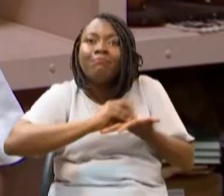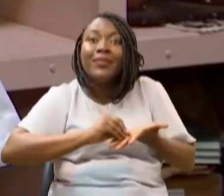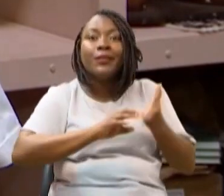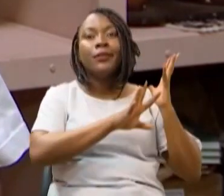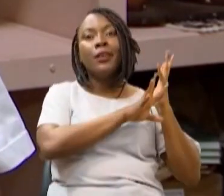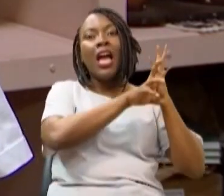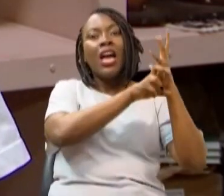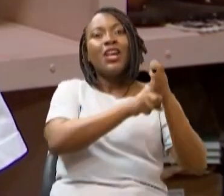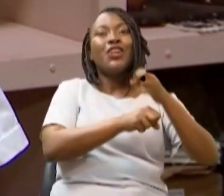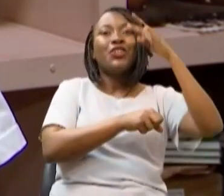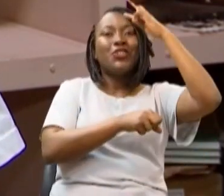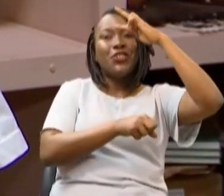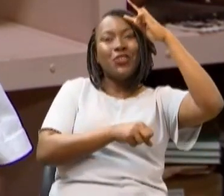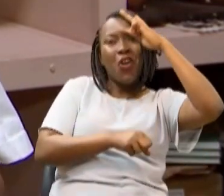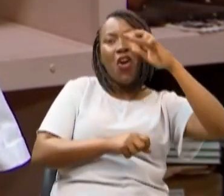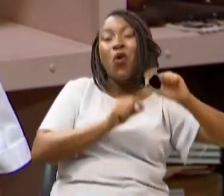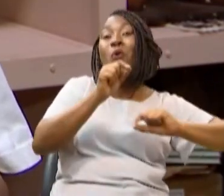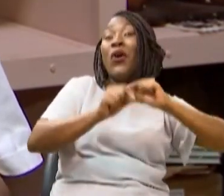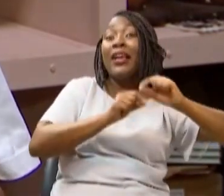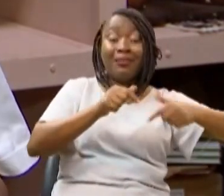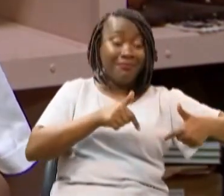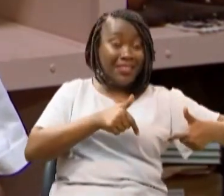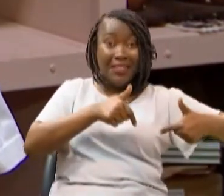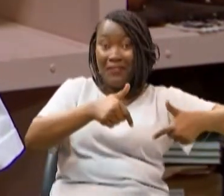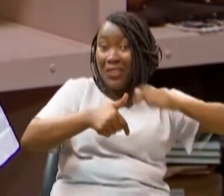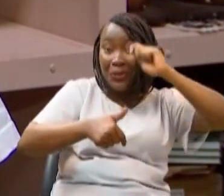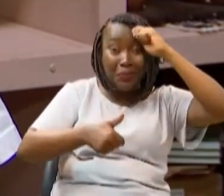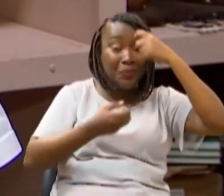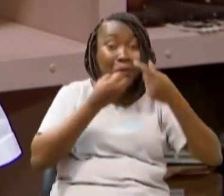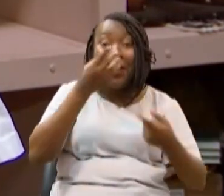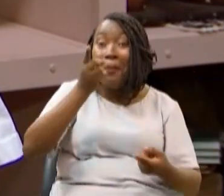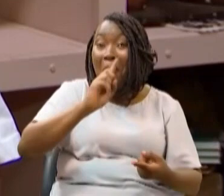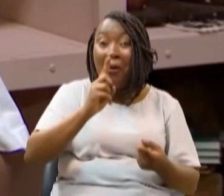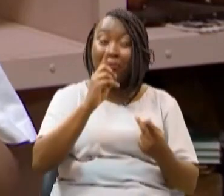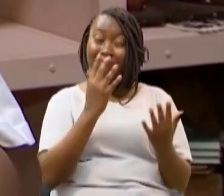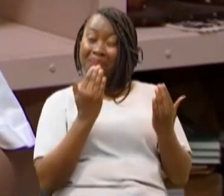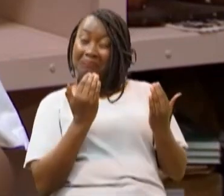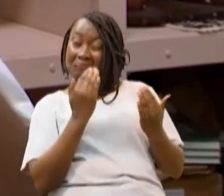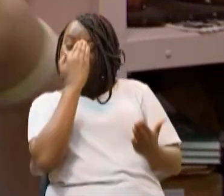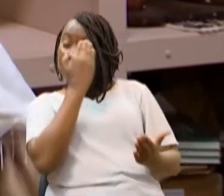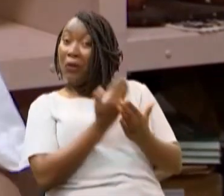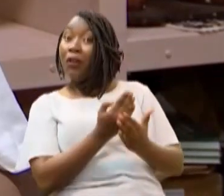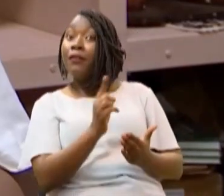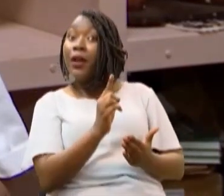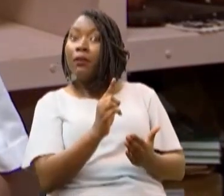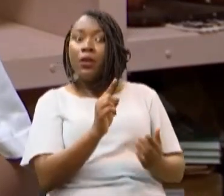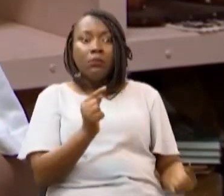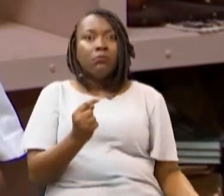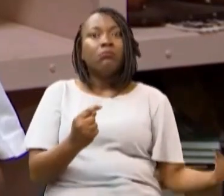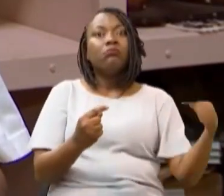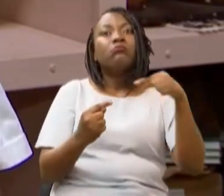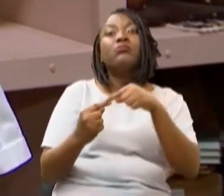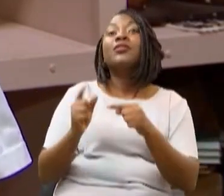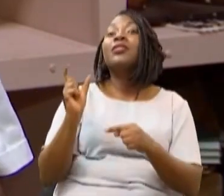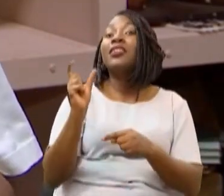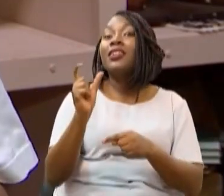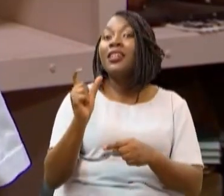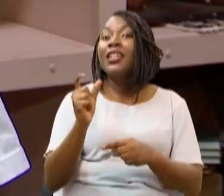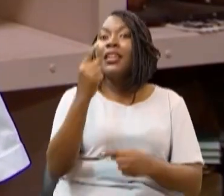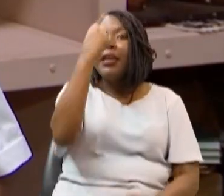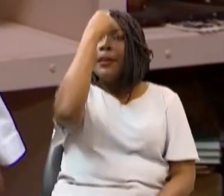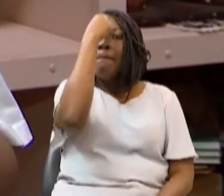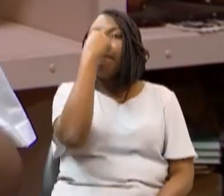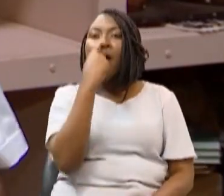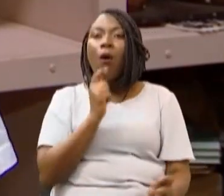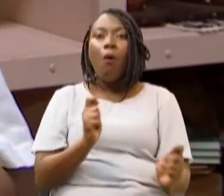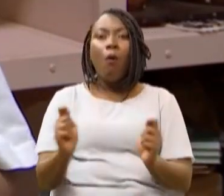reproduzem estereótipos históricos, que o serviço da pessoa negra não é bom, que o serviço da pessoa negra não é confiável, e elas fazem parte do que